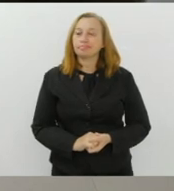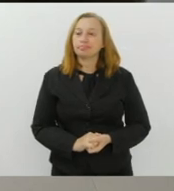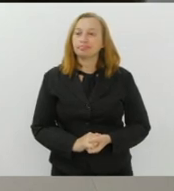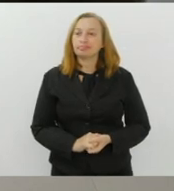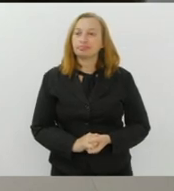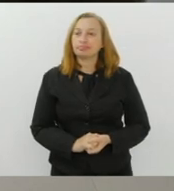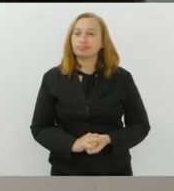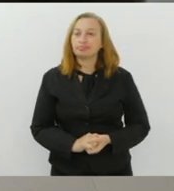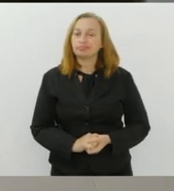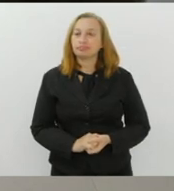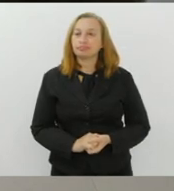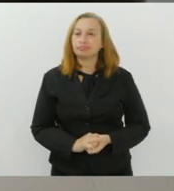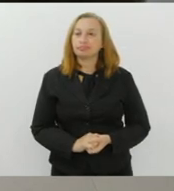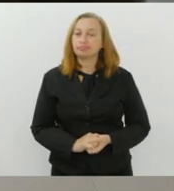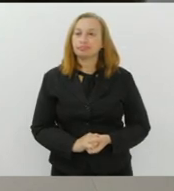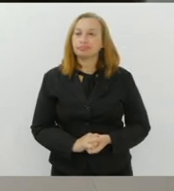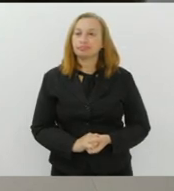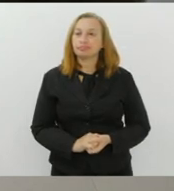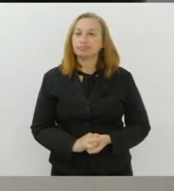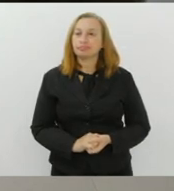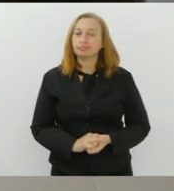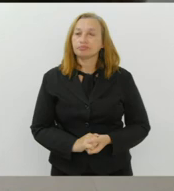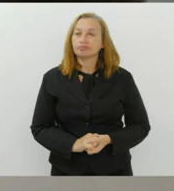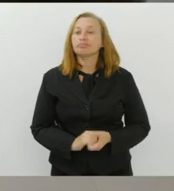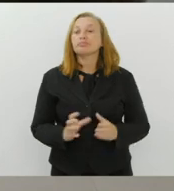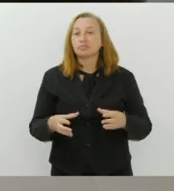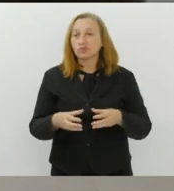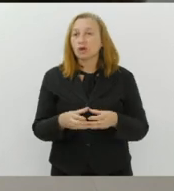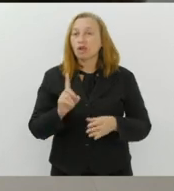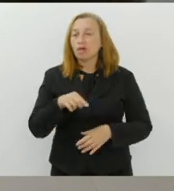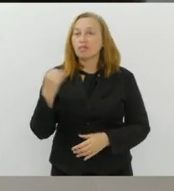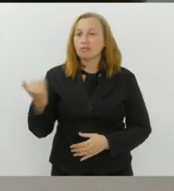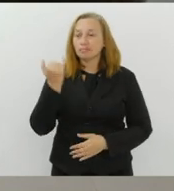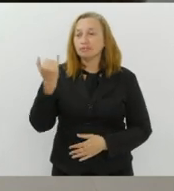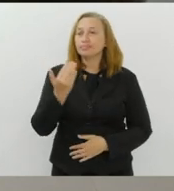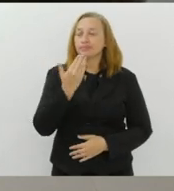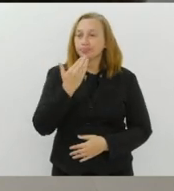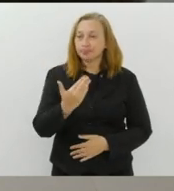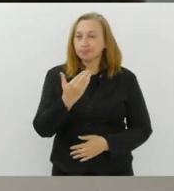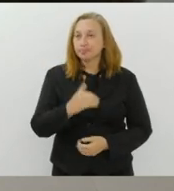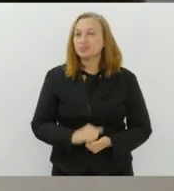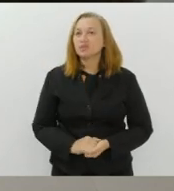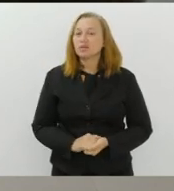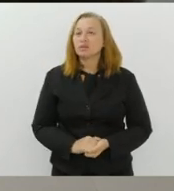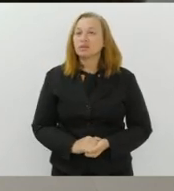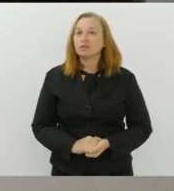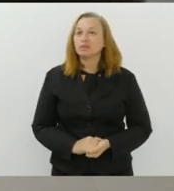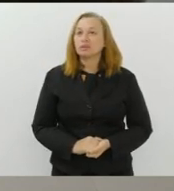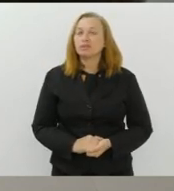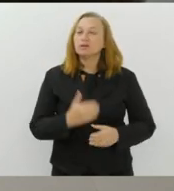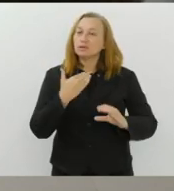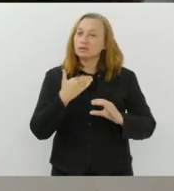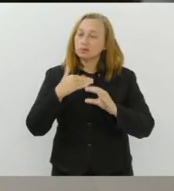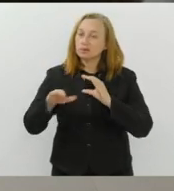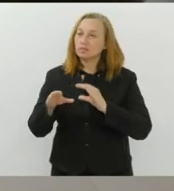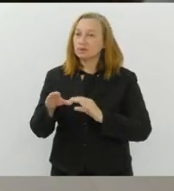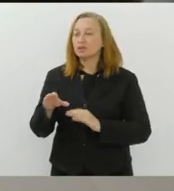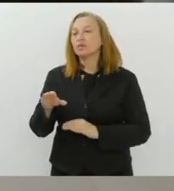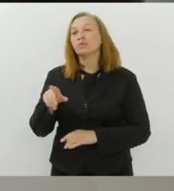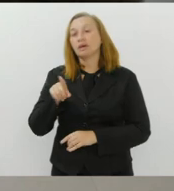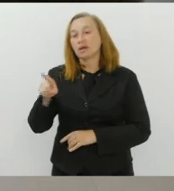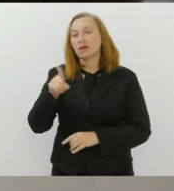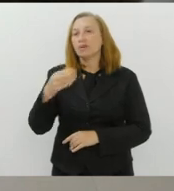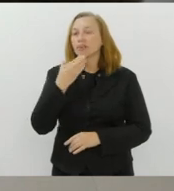Efetivamente aqui para a comissão. Então, é importante pedir isso, mandar um ofício para lá e pedir